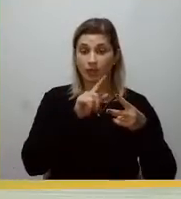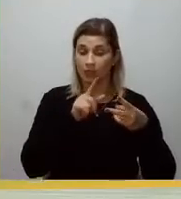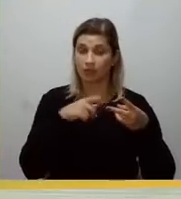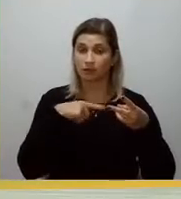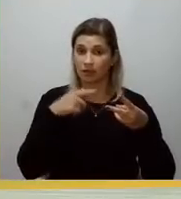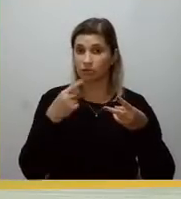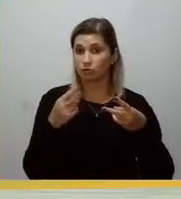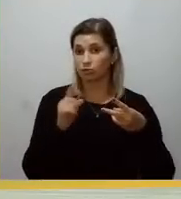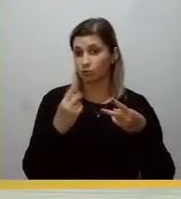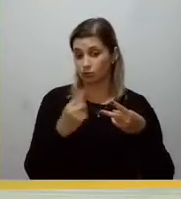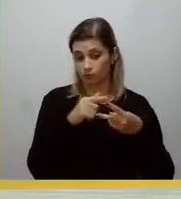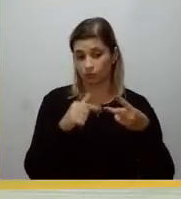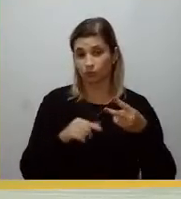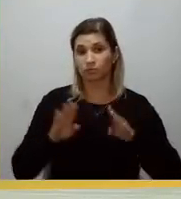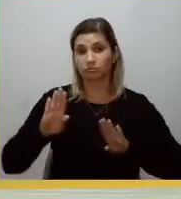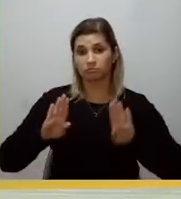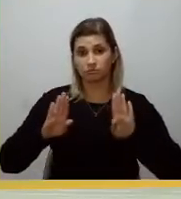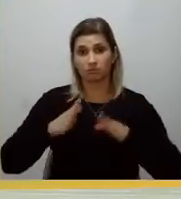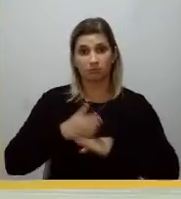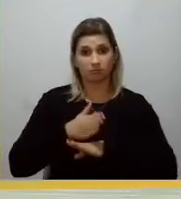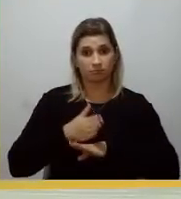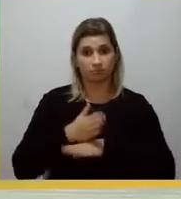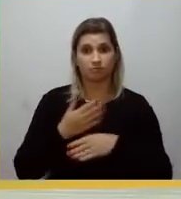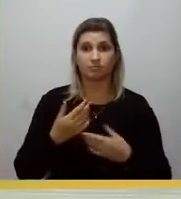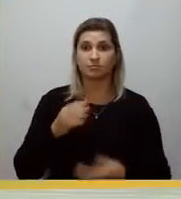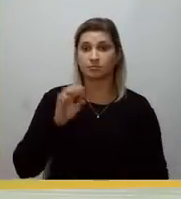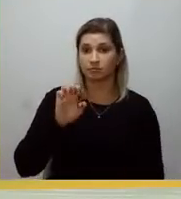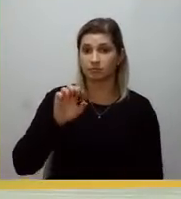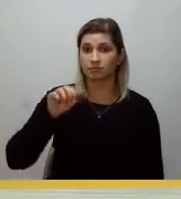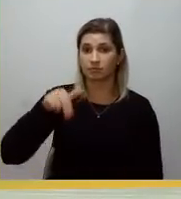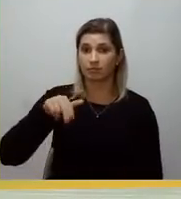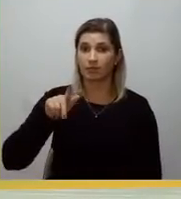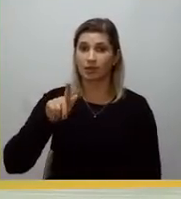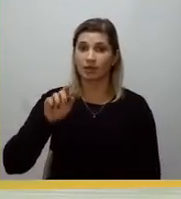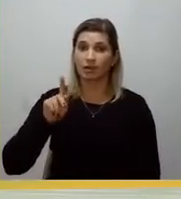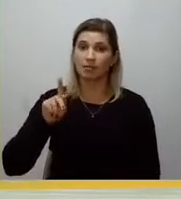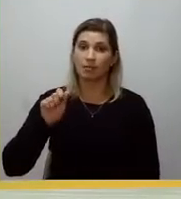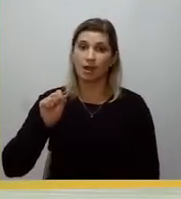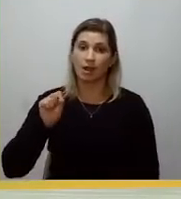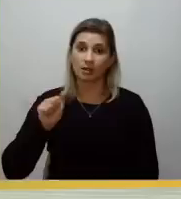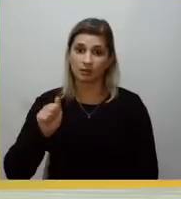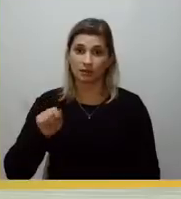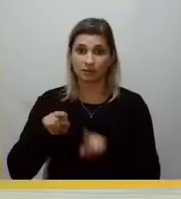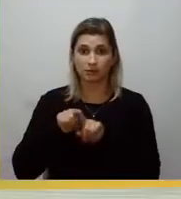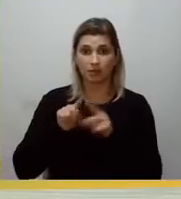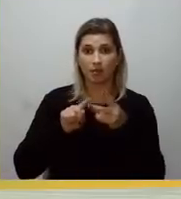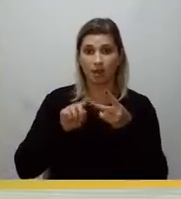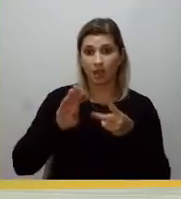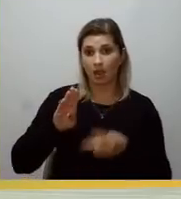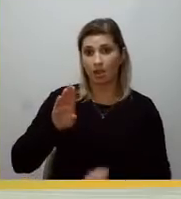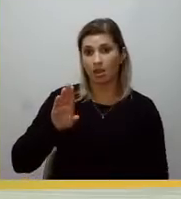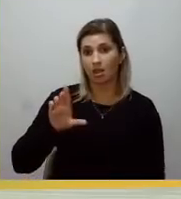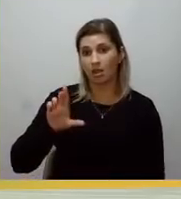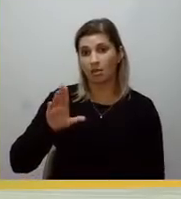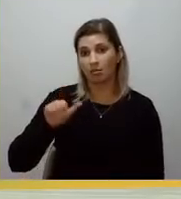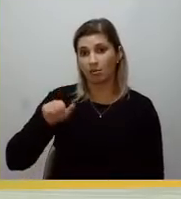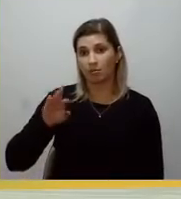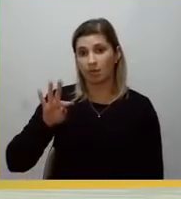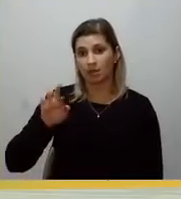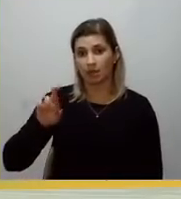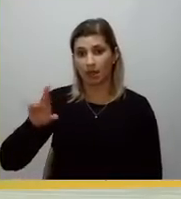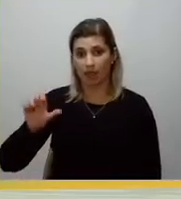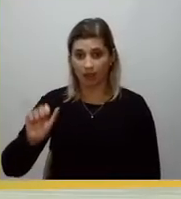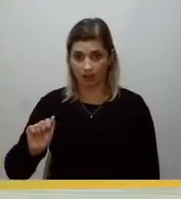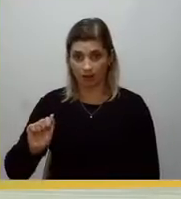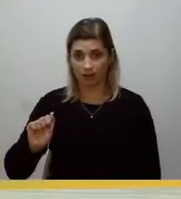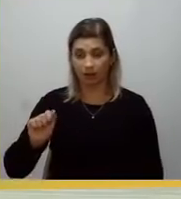Blumeterra, inclusive, eu tenho o processo inteiro aqui, a Blumeterra acabou sendo eliminada e a